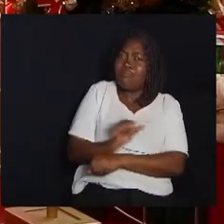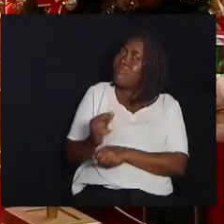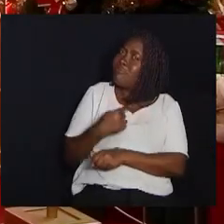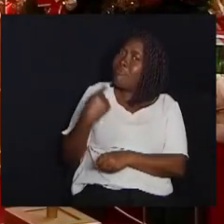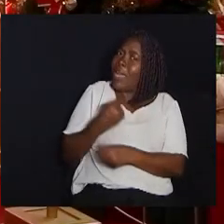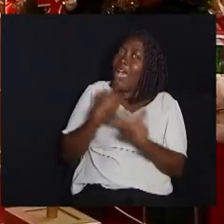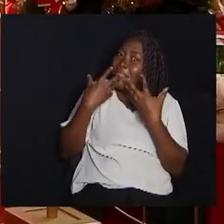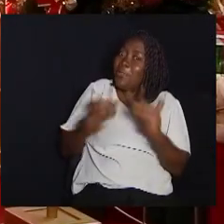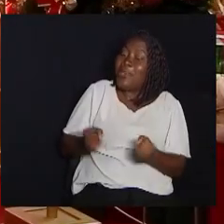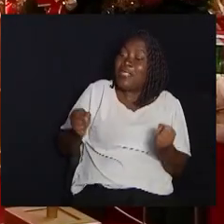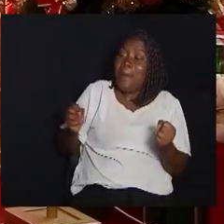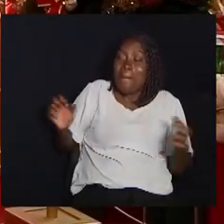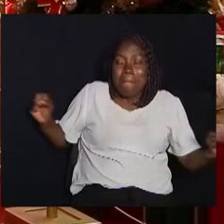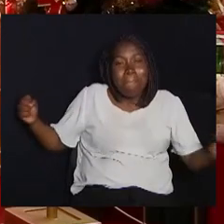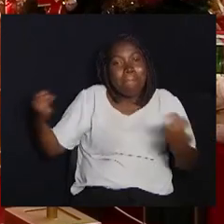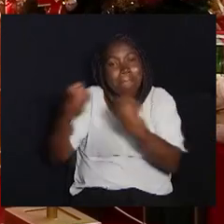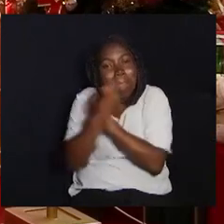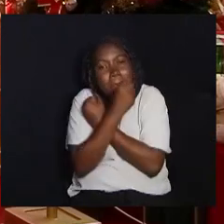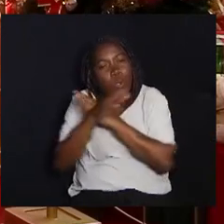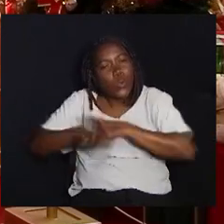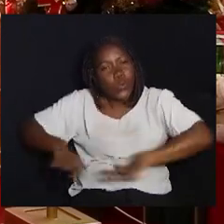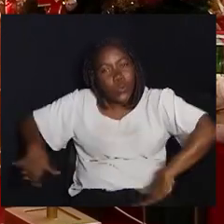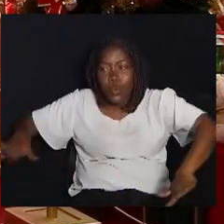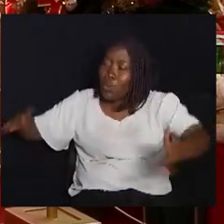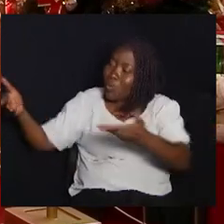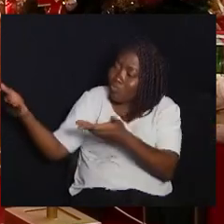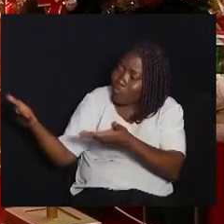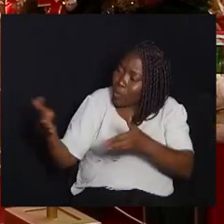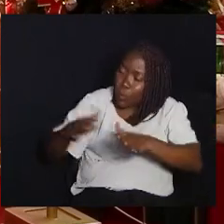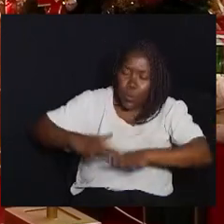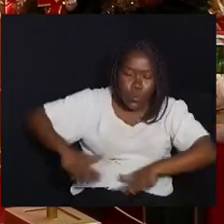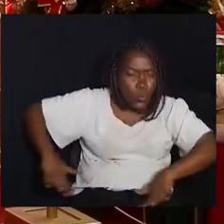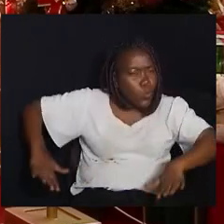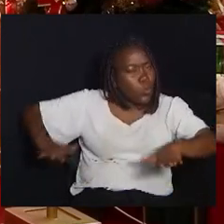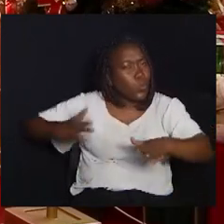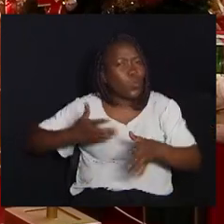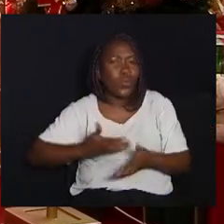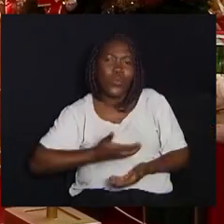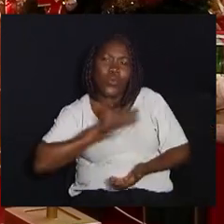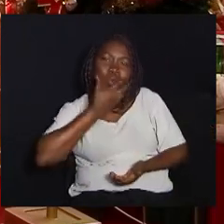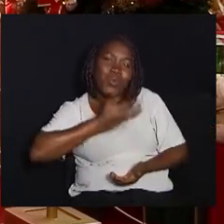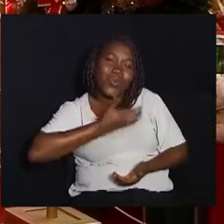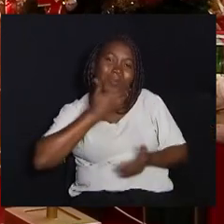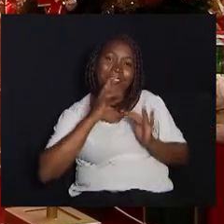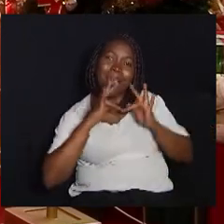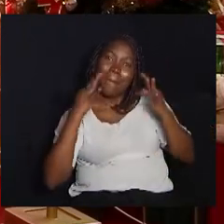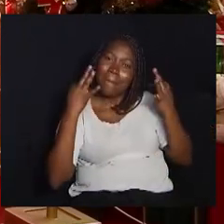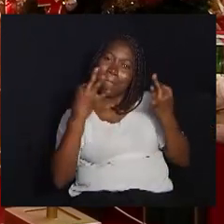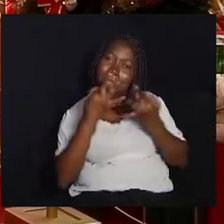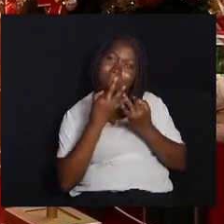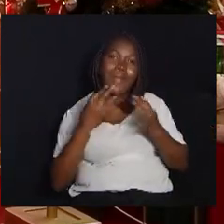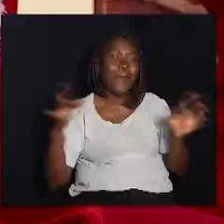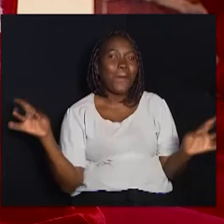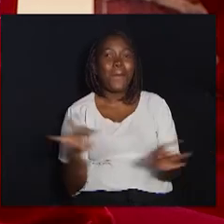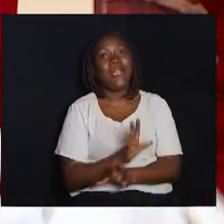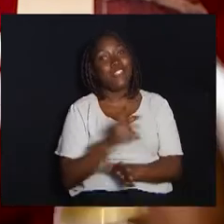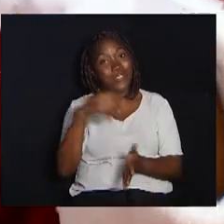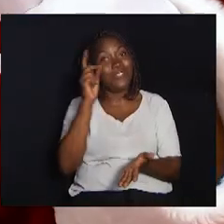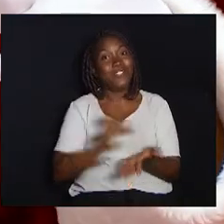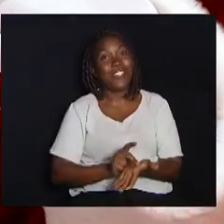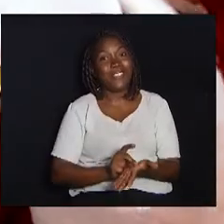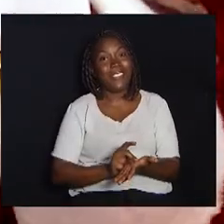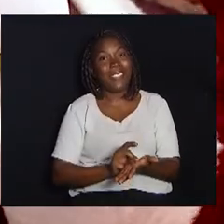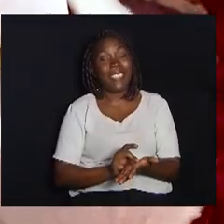de fato, abraçar todo mundo e trazer todo mundo para o Natal, né? Fazer com que seja um Natal para a família completa, de fato. Que